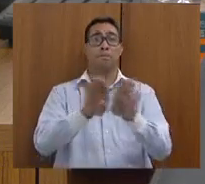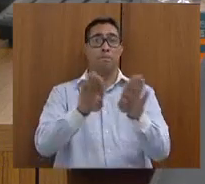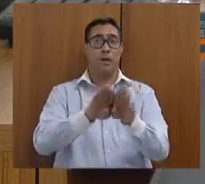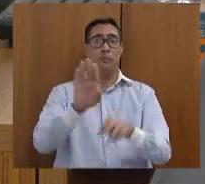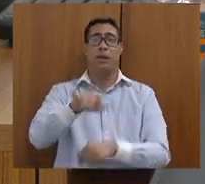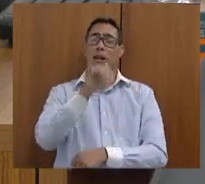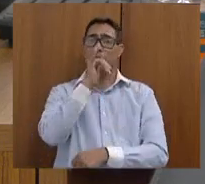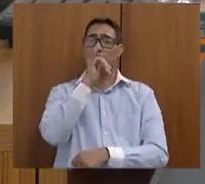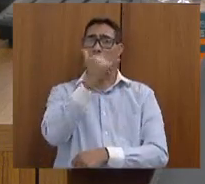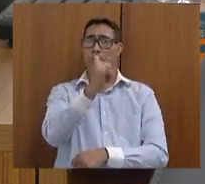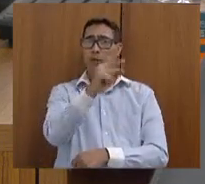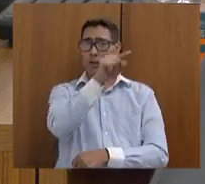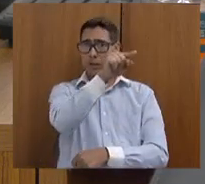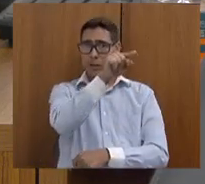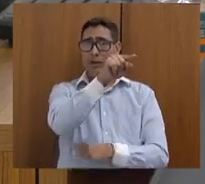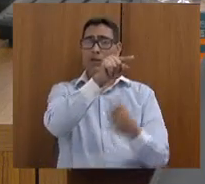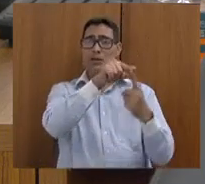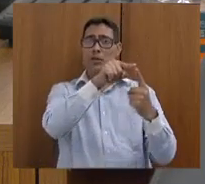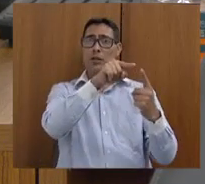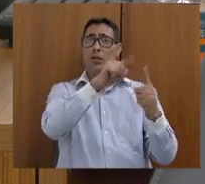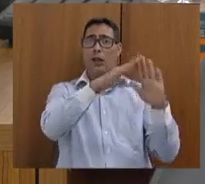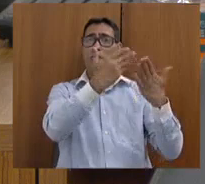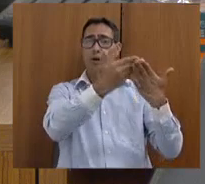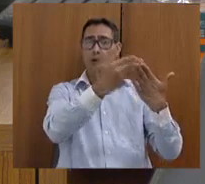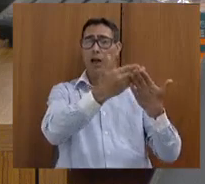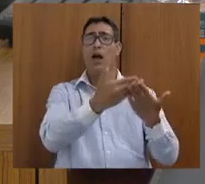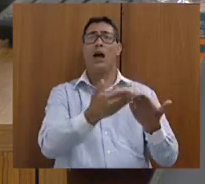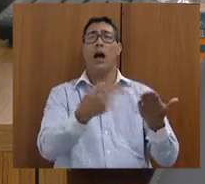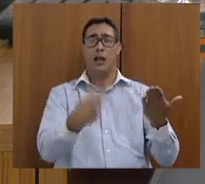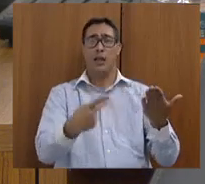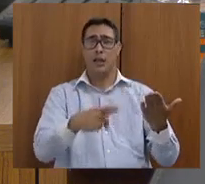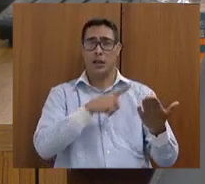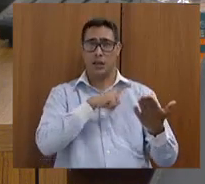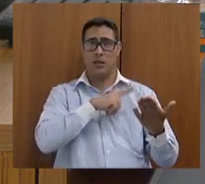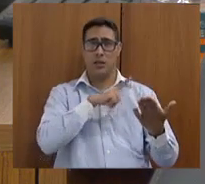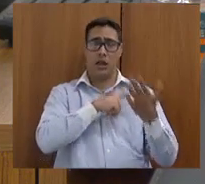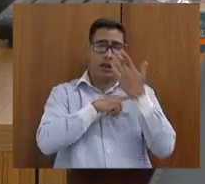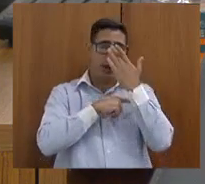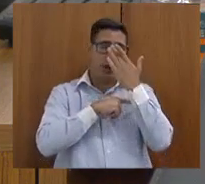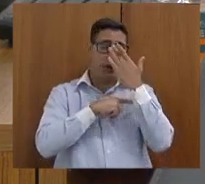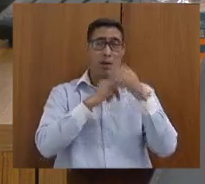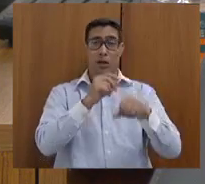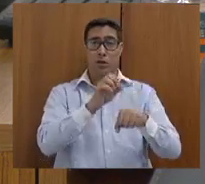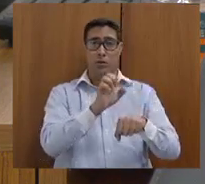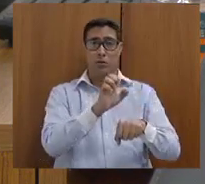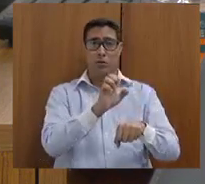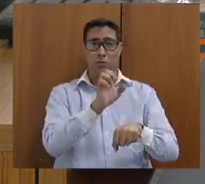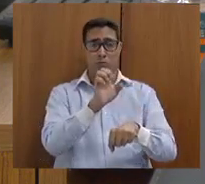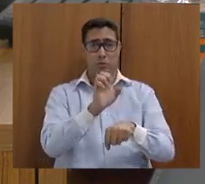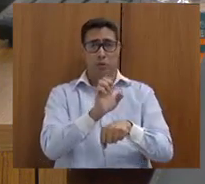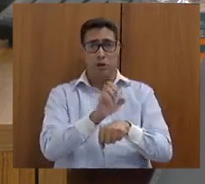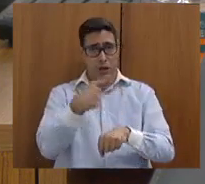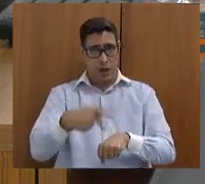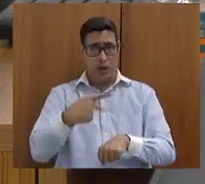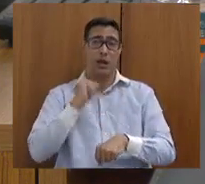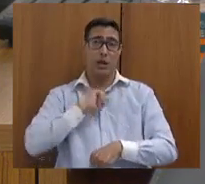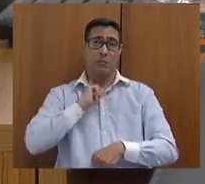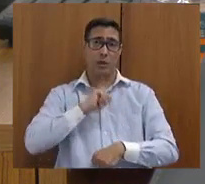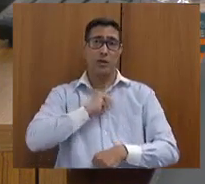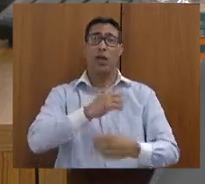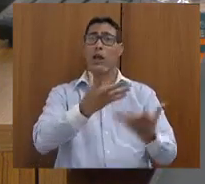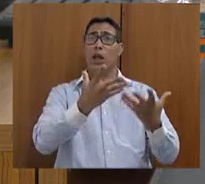energia elétrica a gente ainda tem no nosso estado são muitas comunidade sem energia elétrica